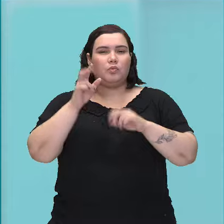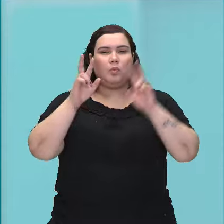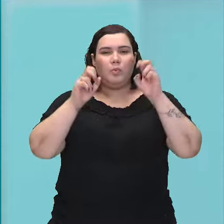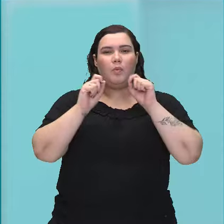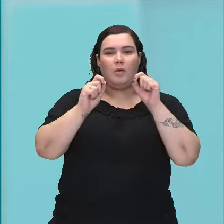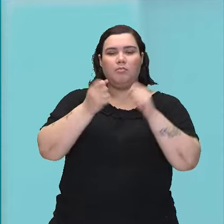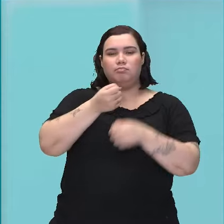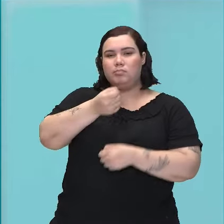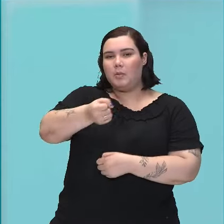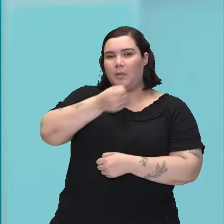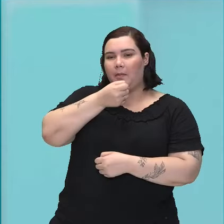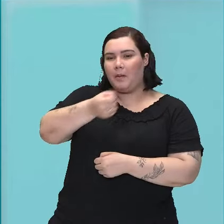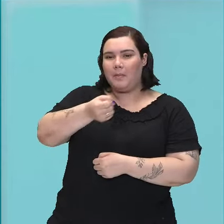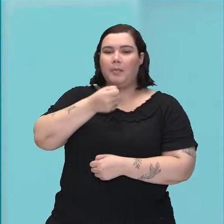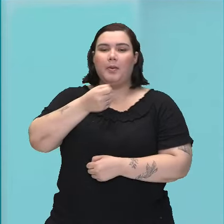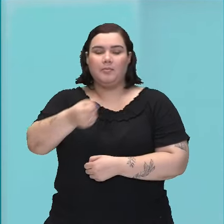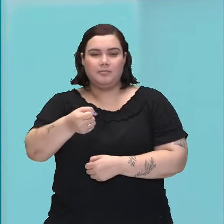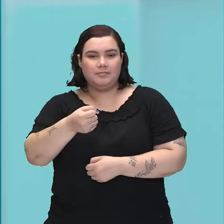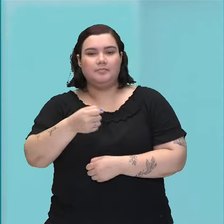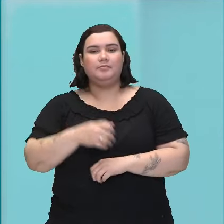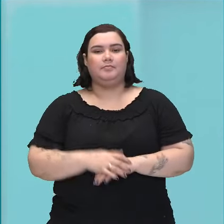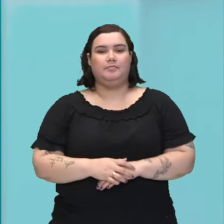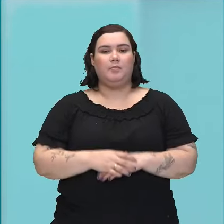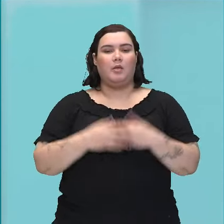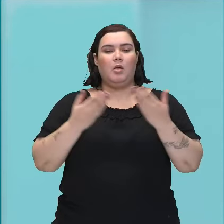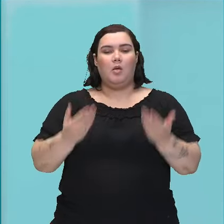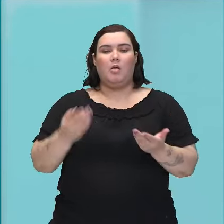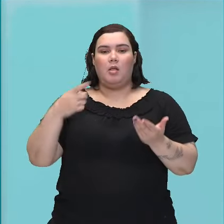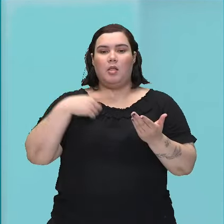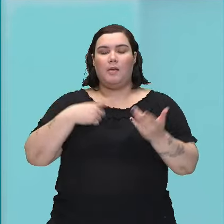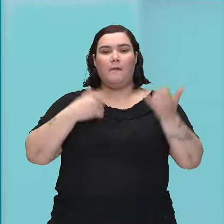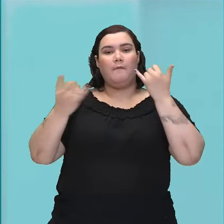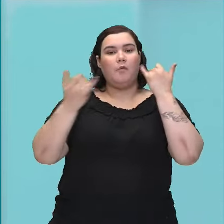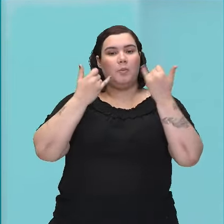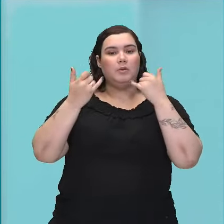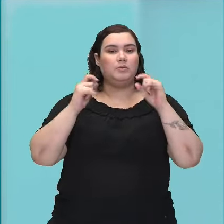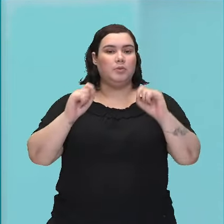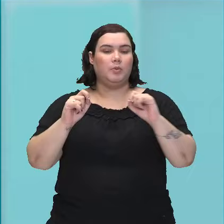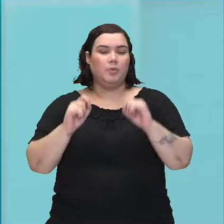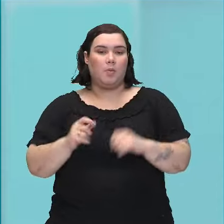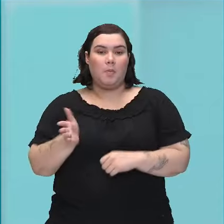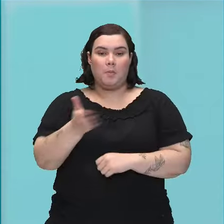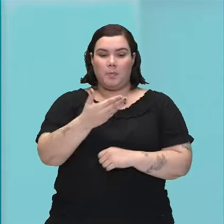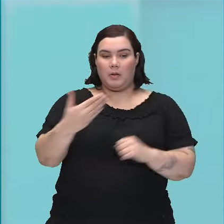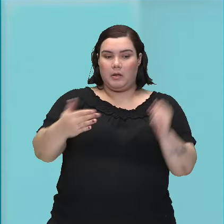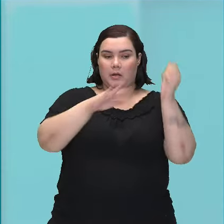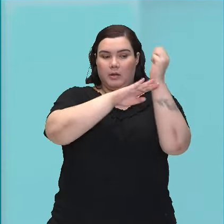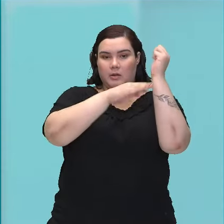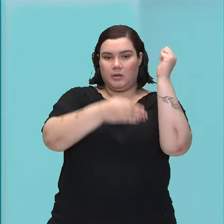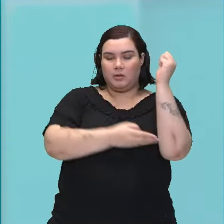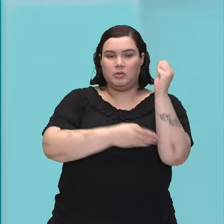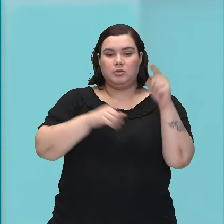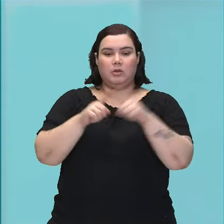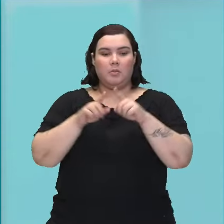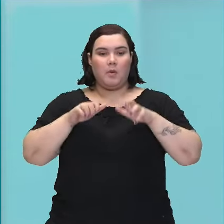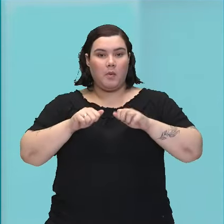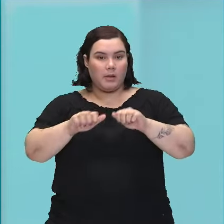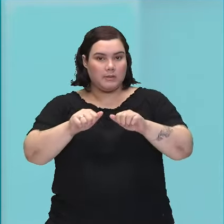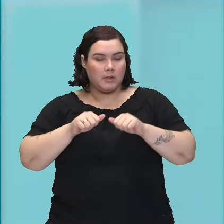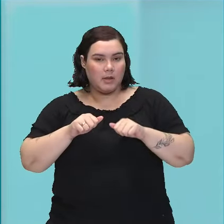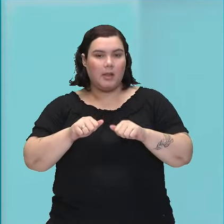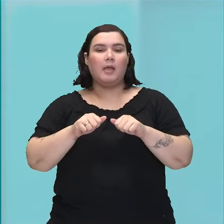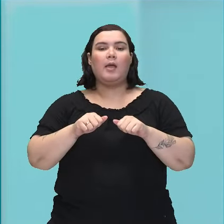essa ideia de dois elementos, né? Informando que o tambaqui, que o açaí, eles são,